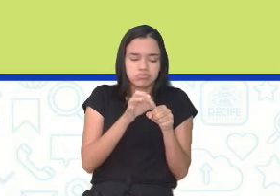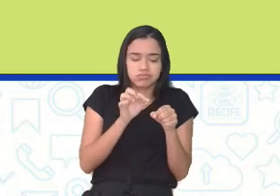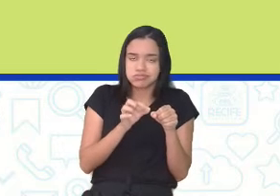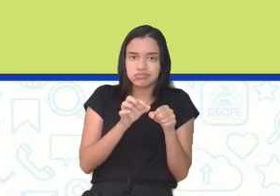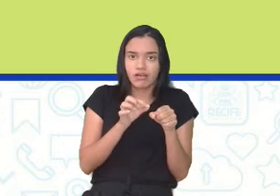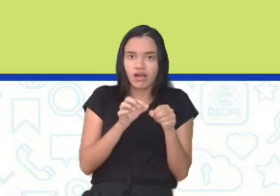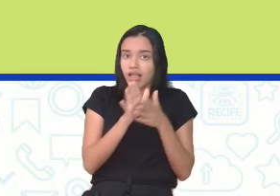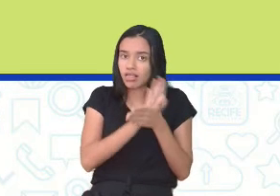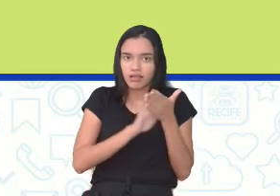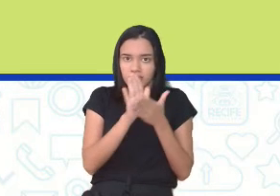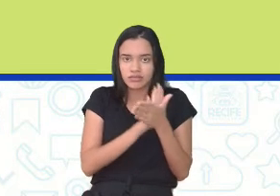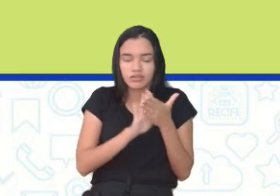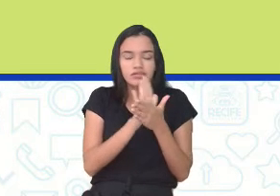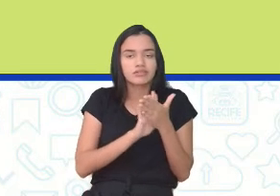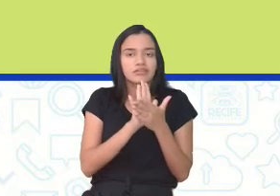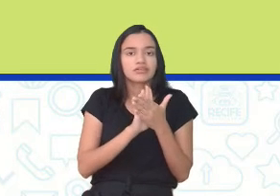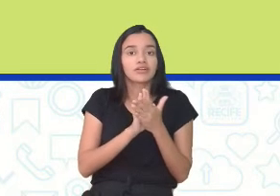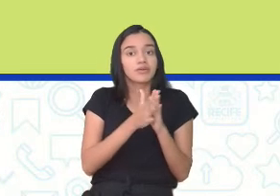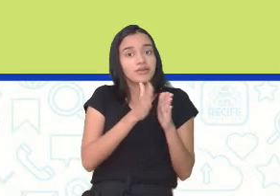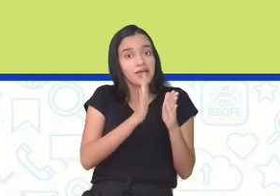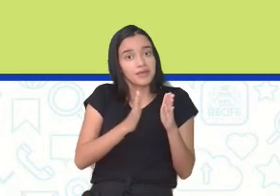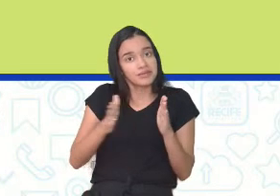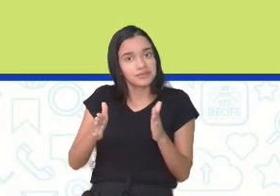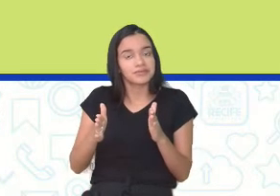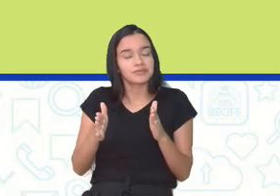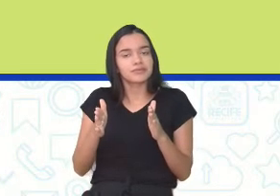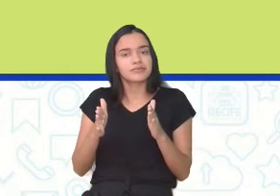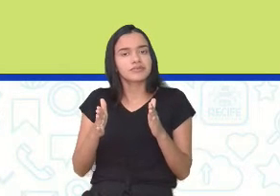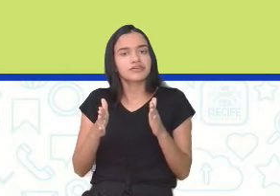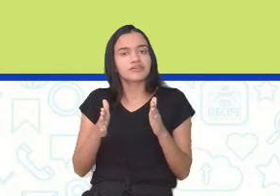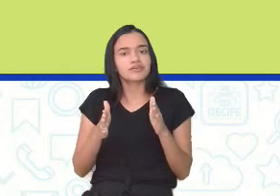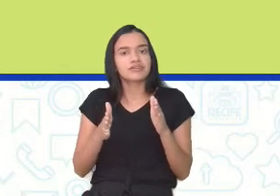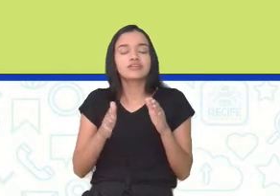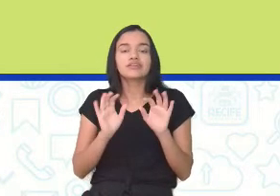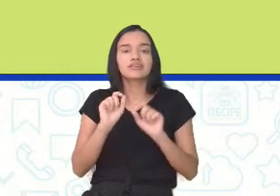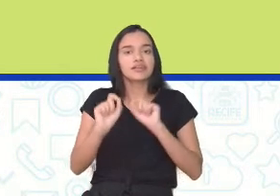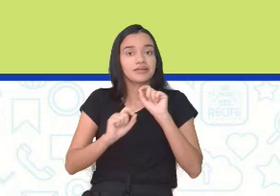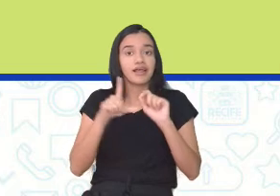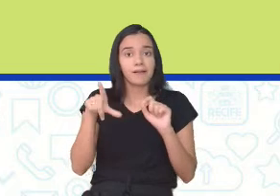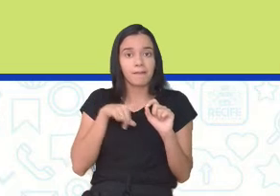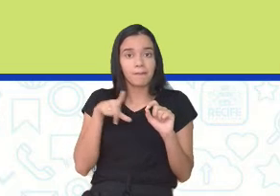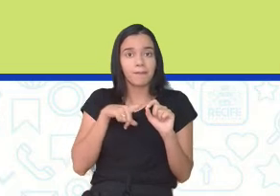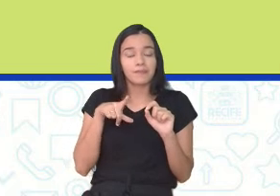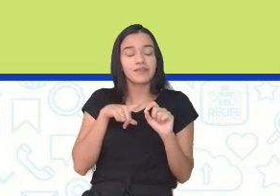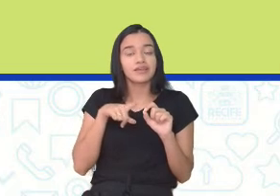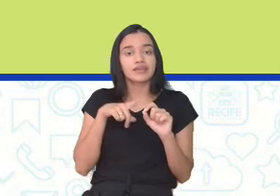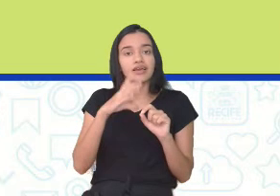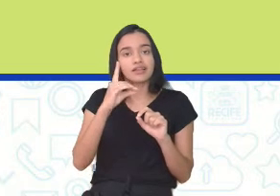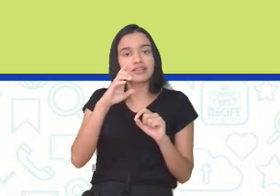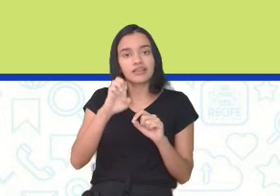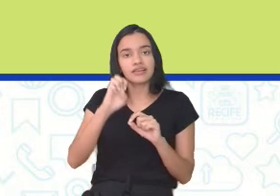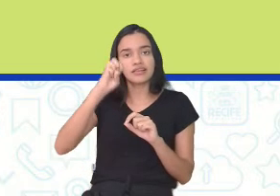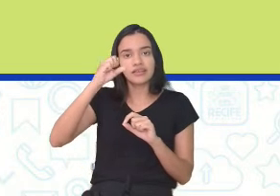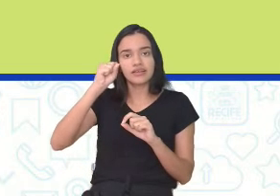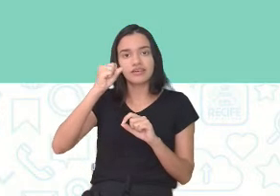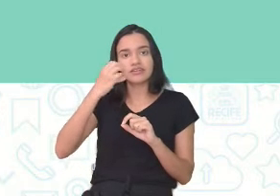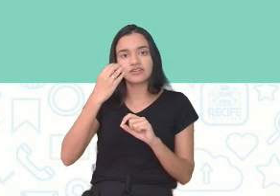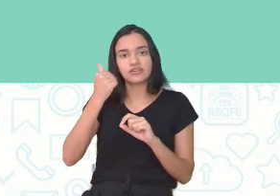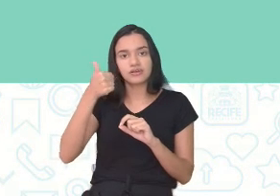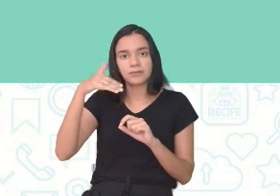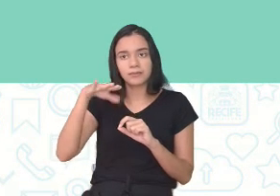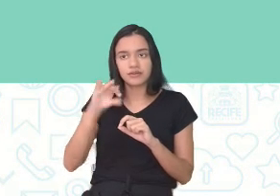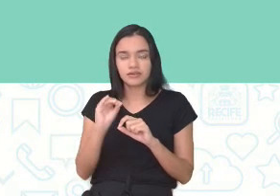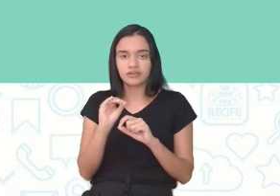a menstruação. E aí, nesse processo de descamação, essa descamação vai fazer com que saia